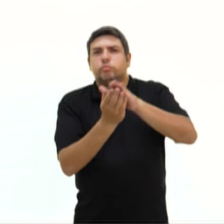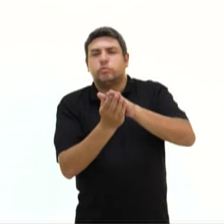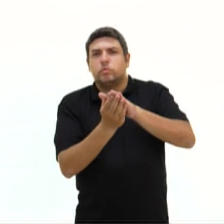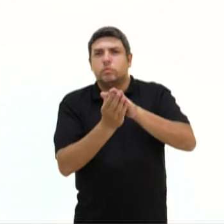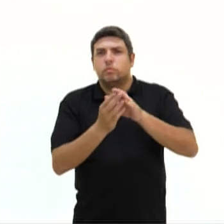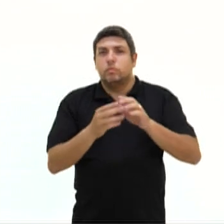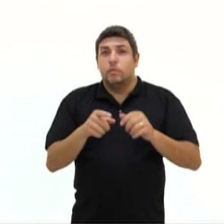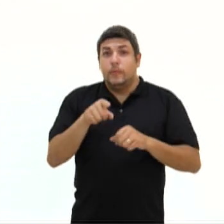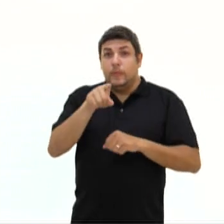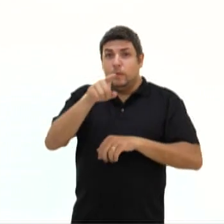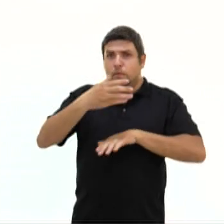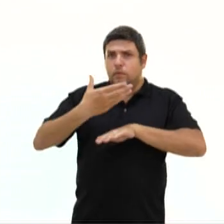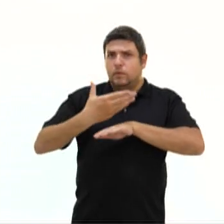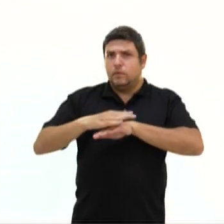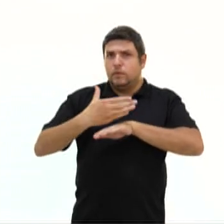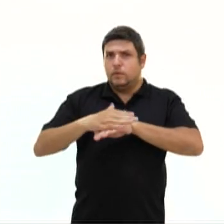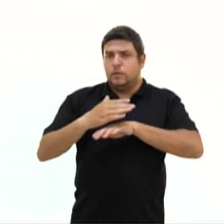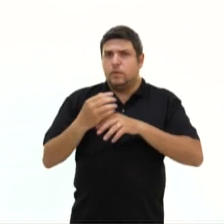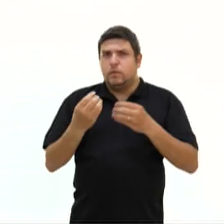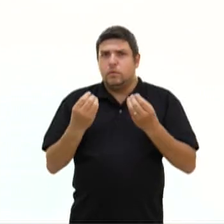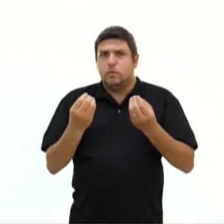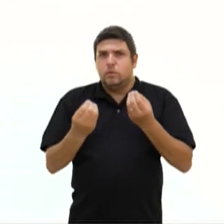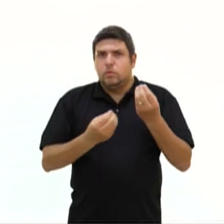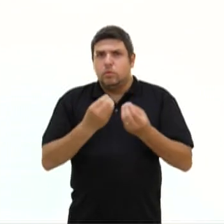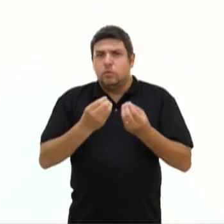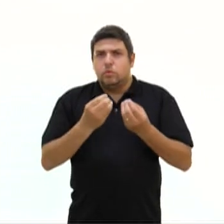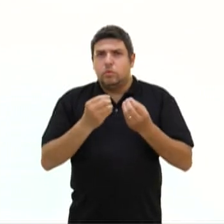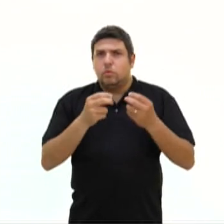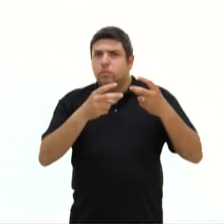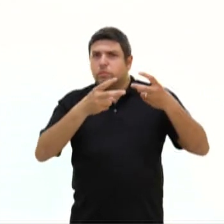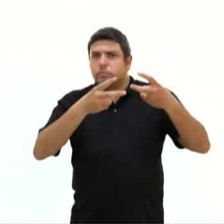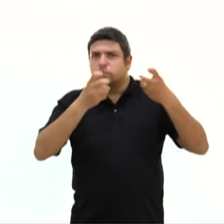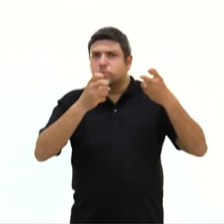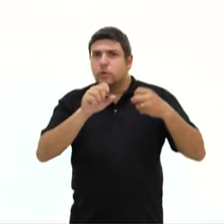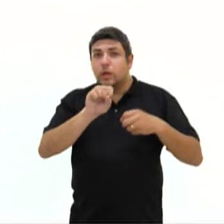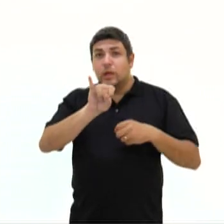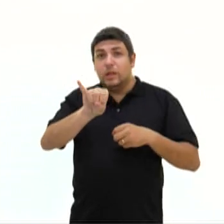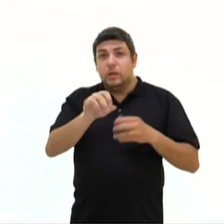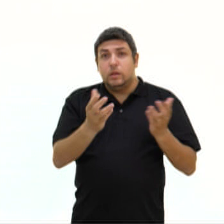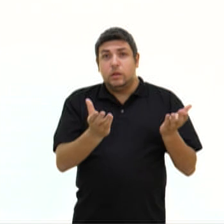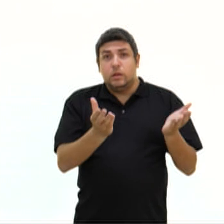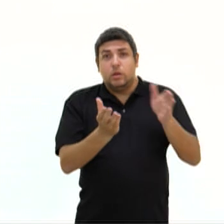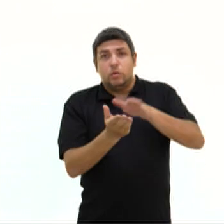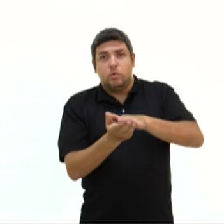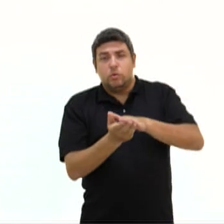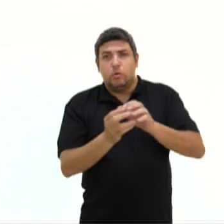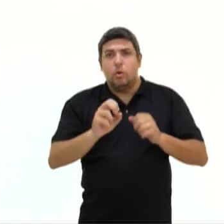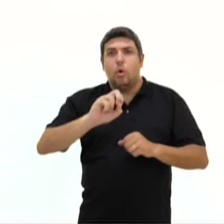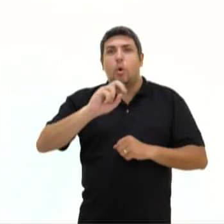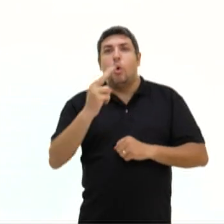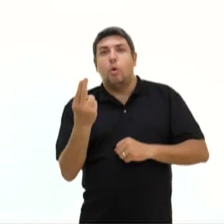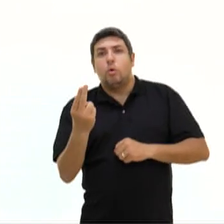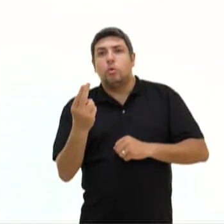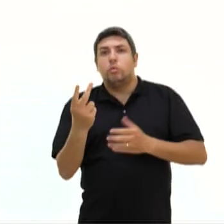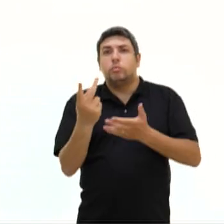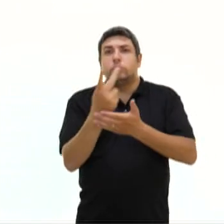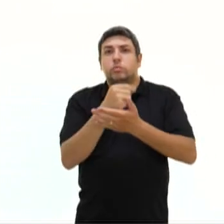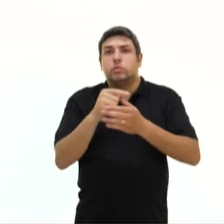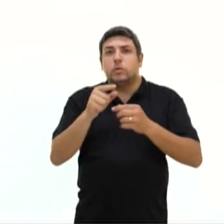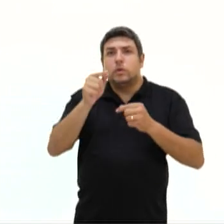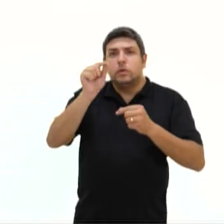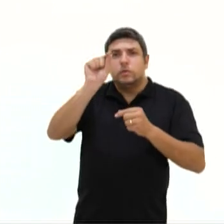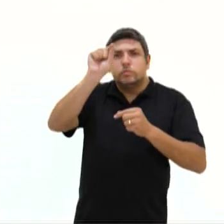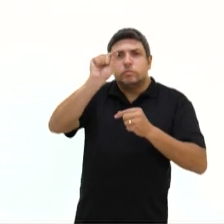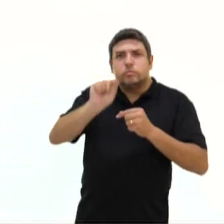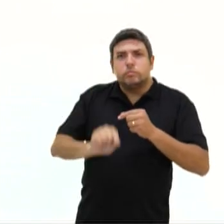essas imagens aqui e vai verificar se fizesse a dobra ou se fizesse um eixo de simetria,